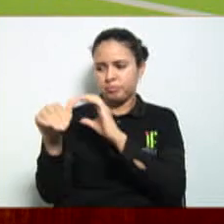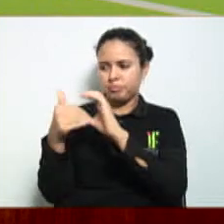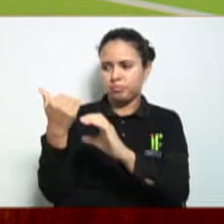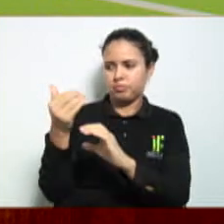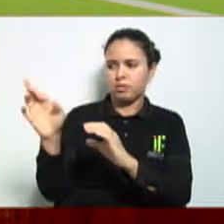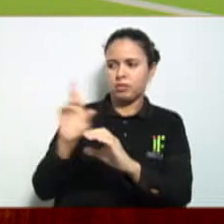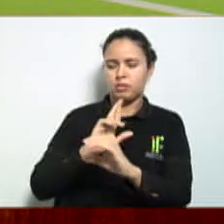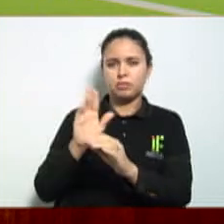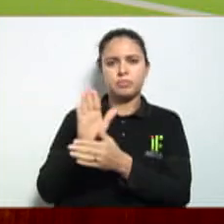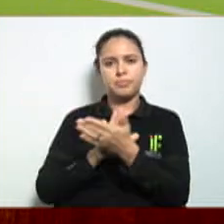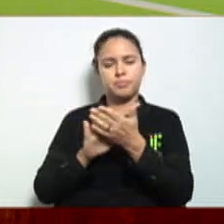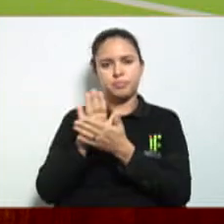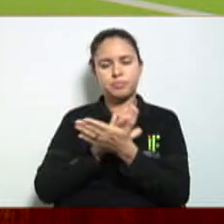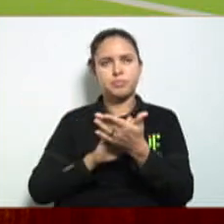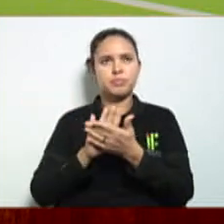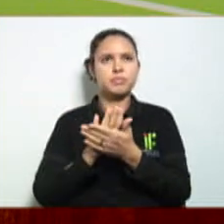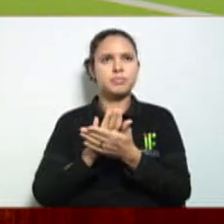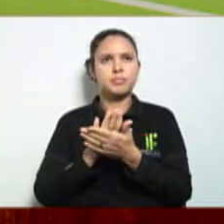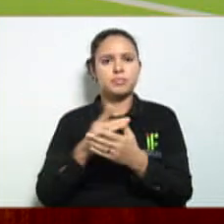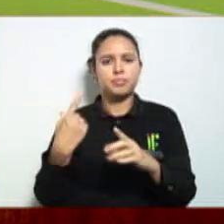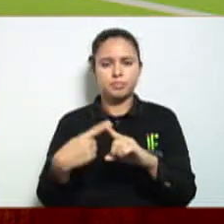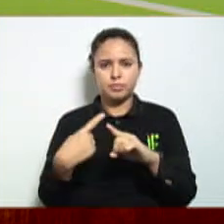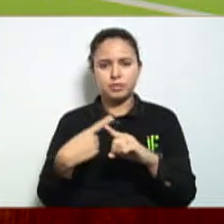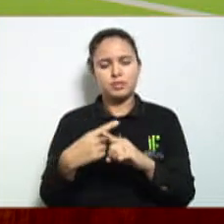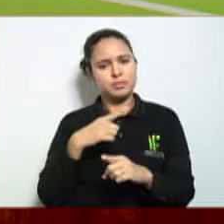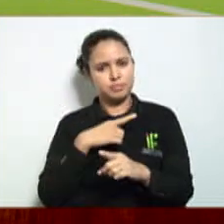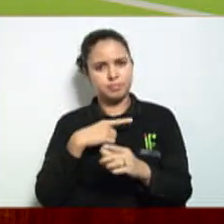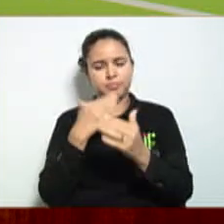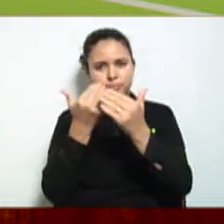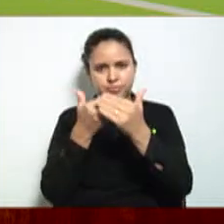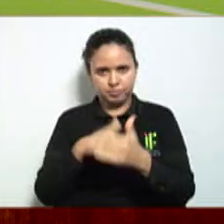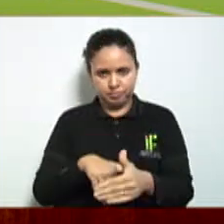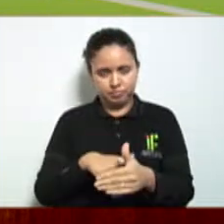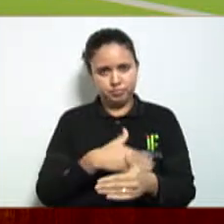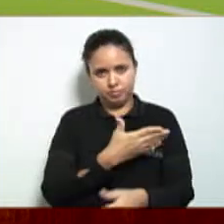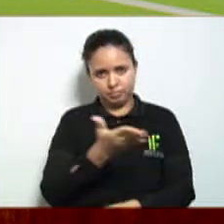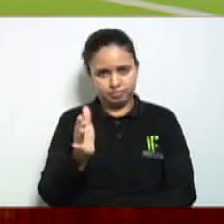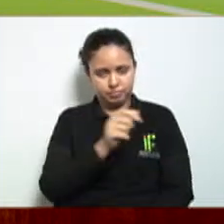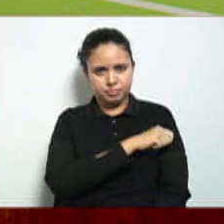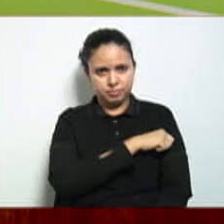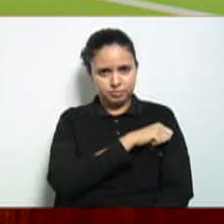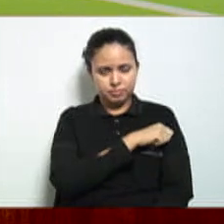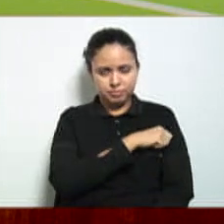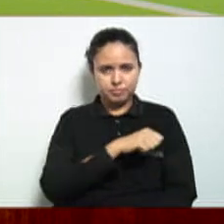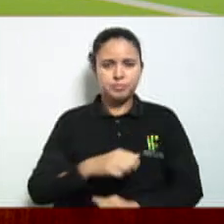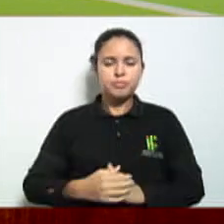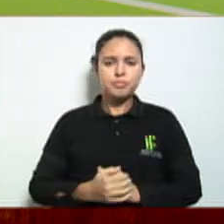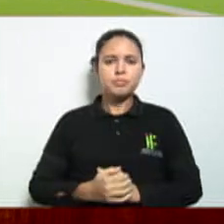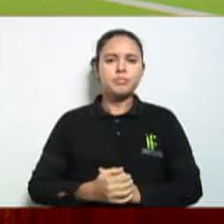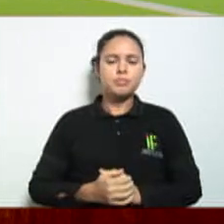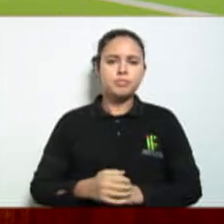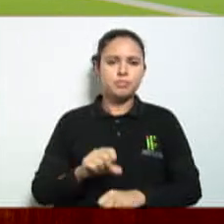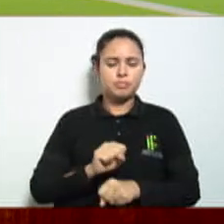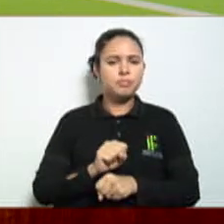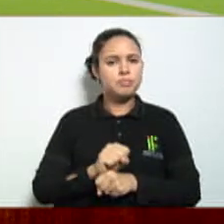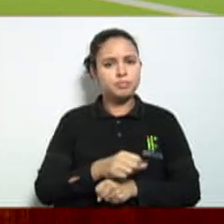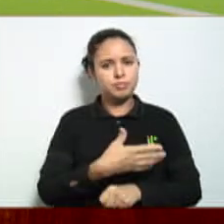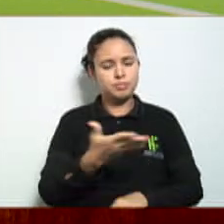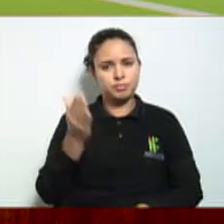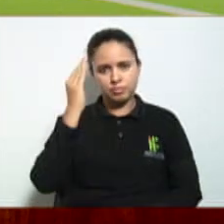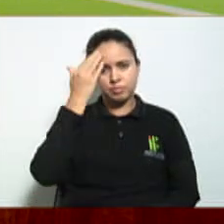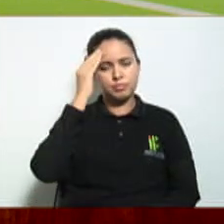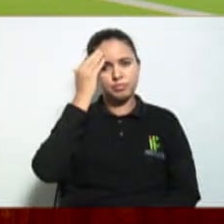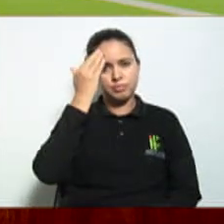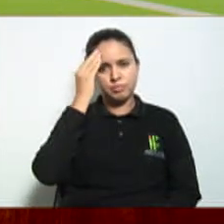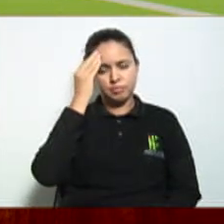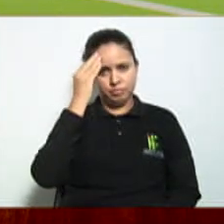hoje, porém, por conta dessa avaliação que está sendo feita com vocês. Espero que vocês tenham entendido a